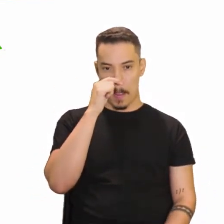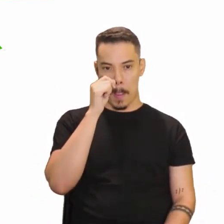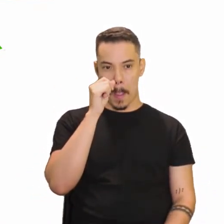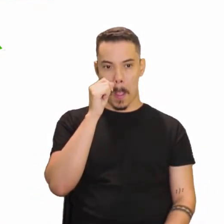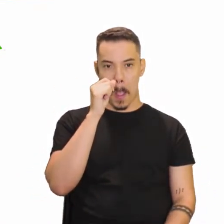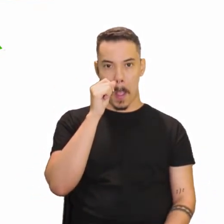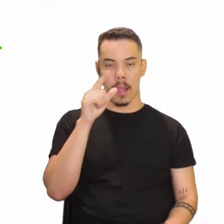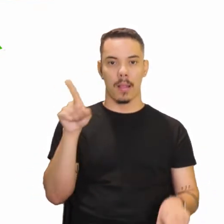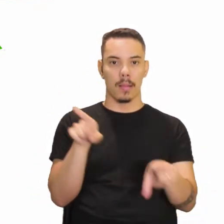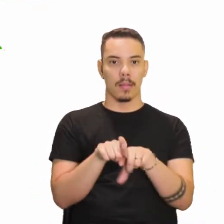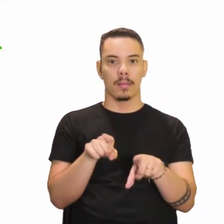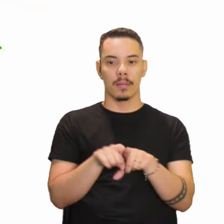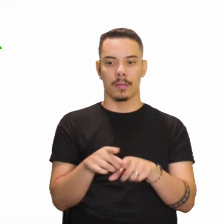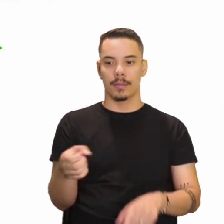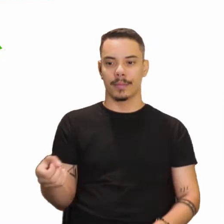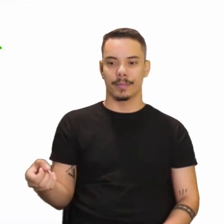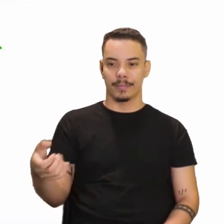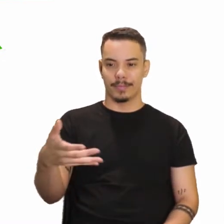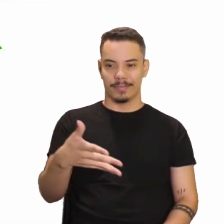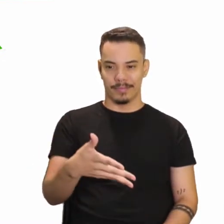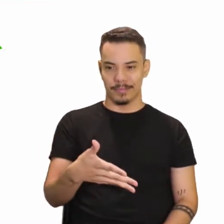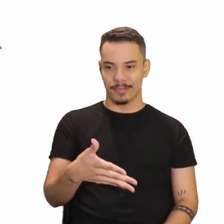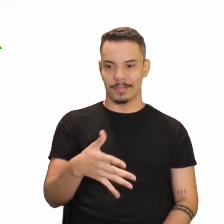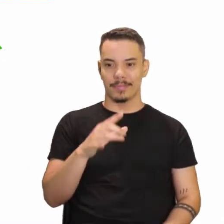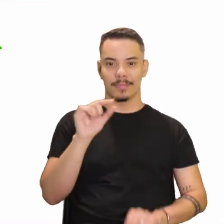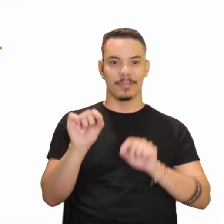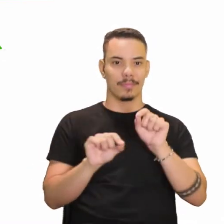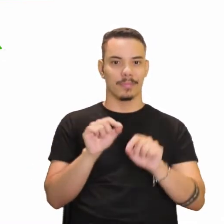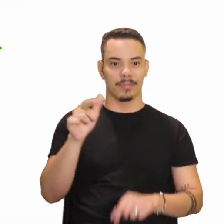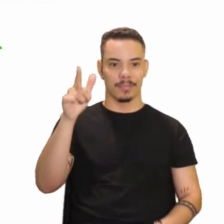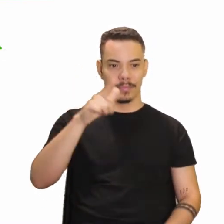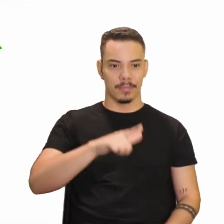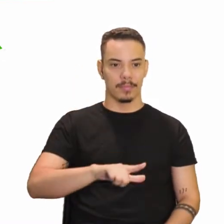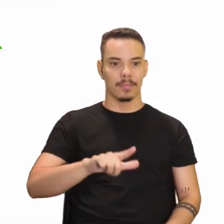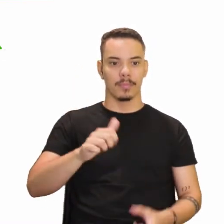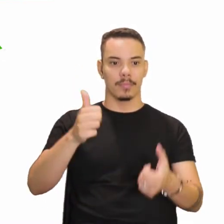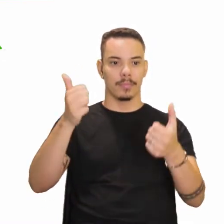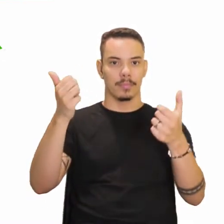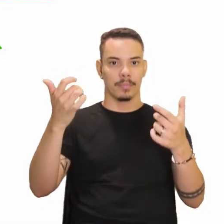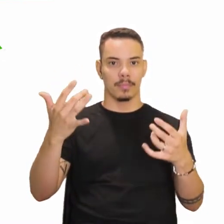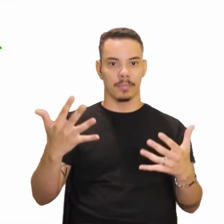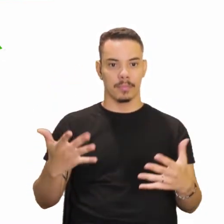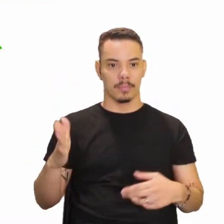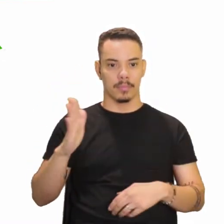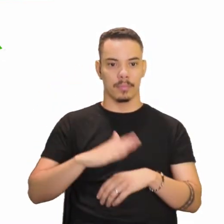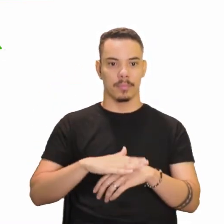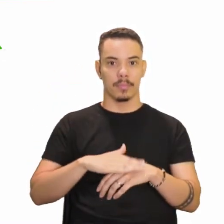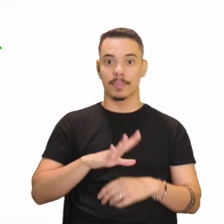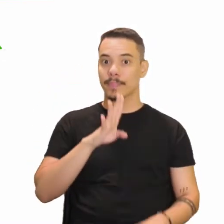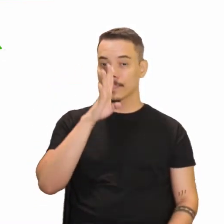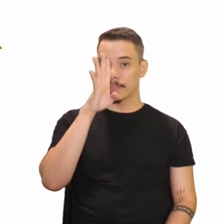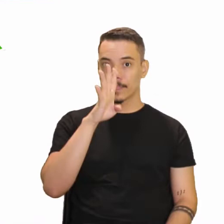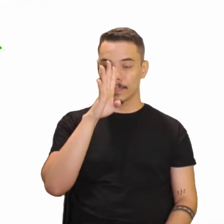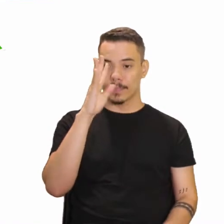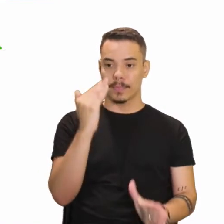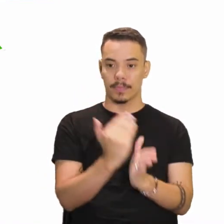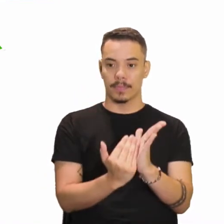atualidade que mais que nós temos retratação do exagero